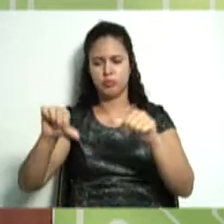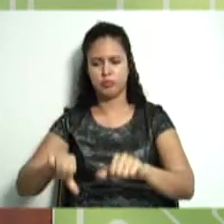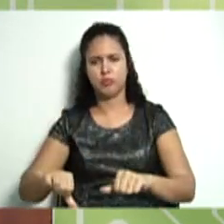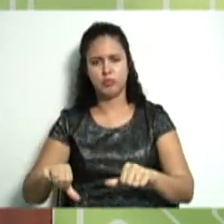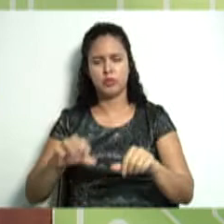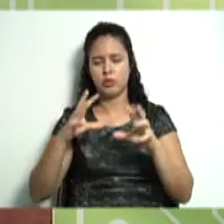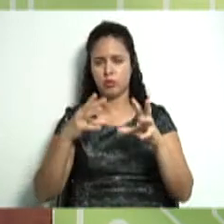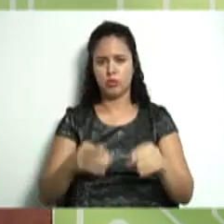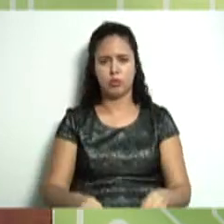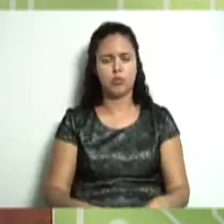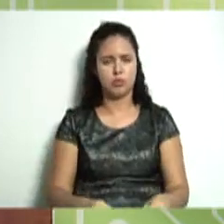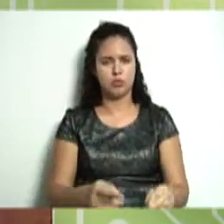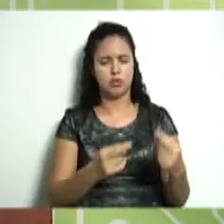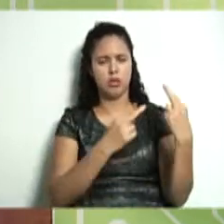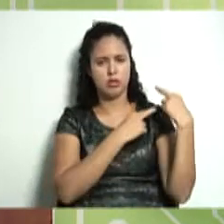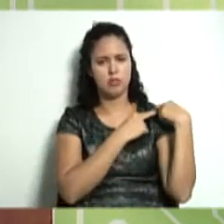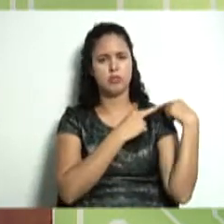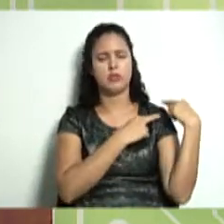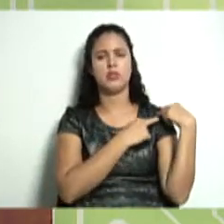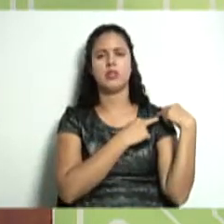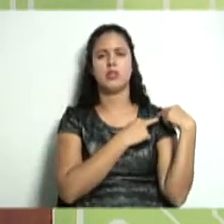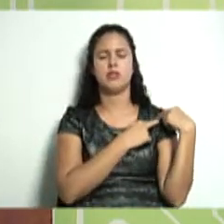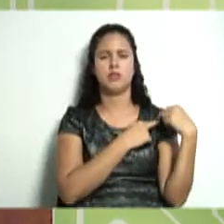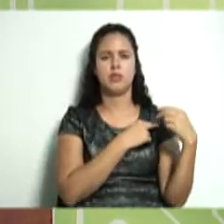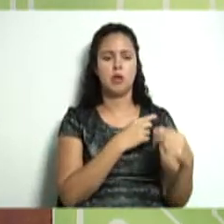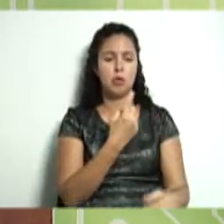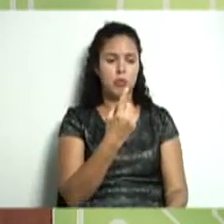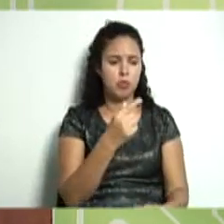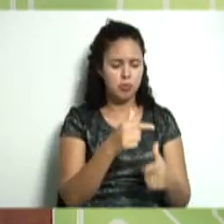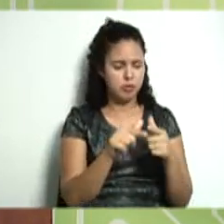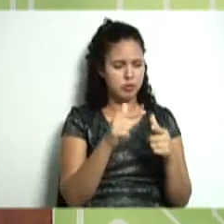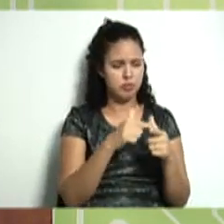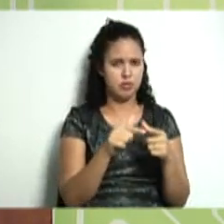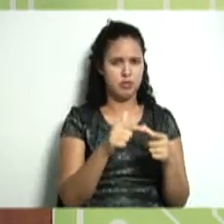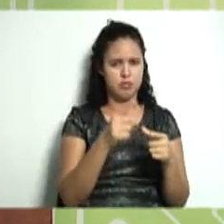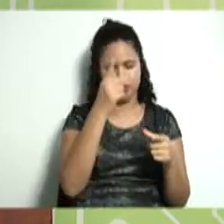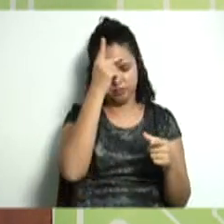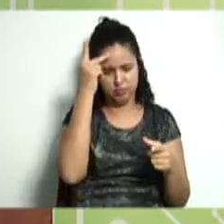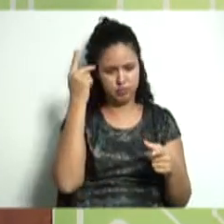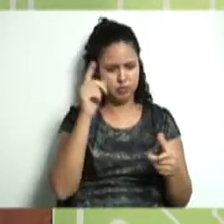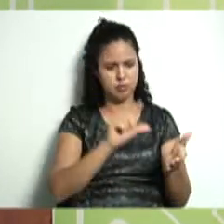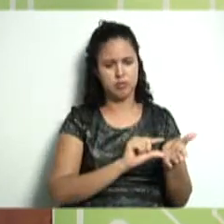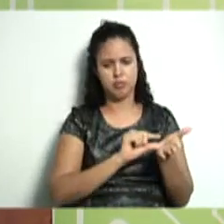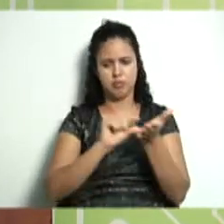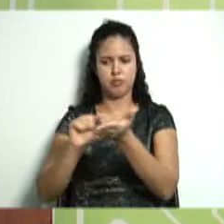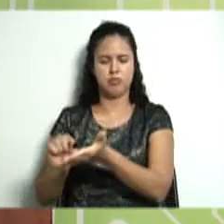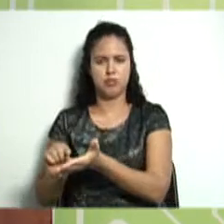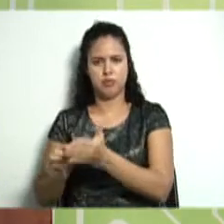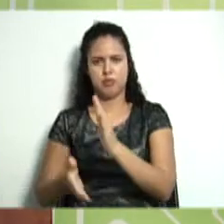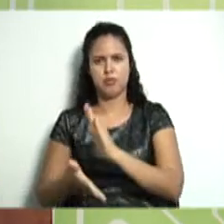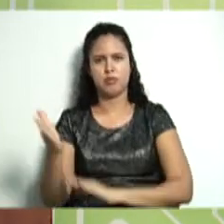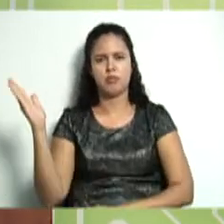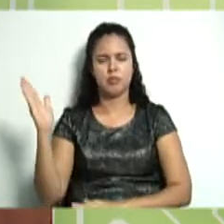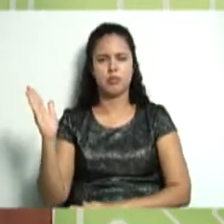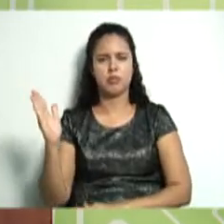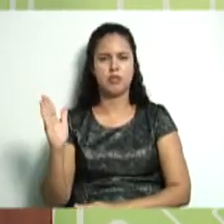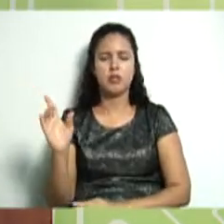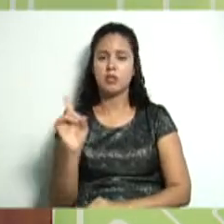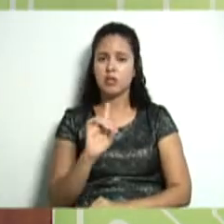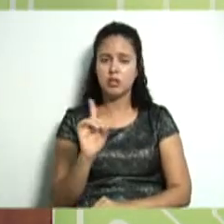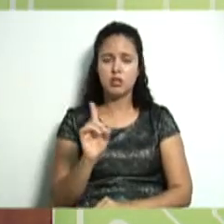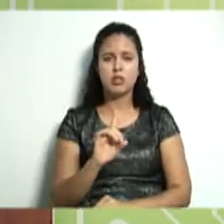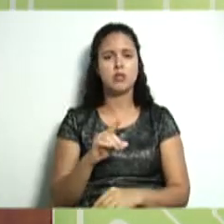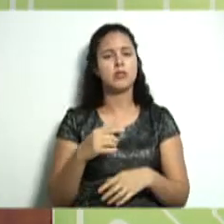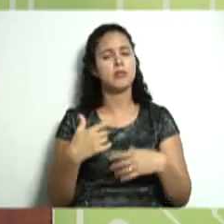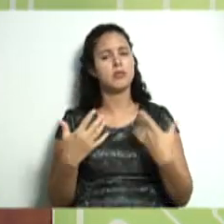estou dizendo que não é por um problema financeiro que a pessoa vai pegar a cota dela e vai se embora. Que isso, né,